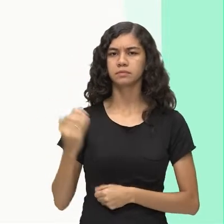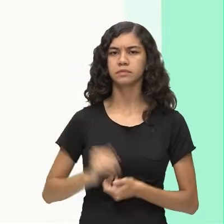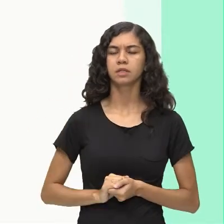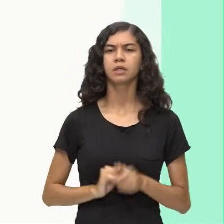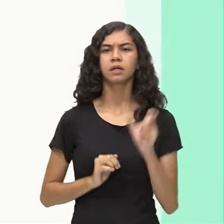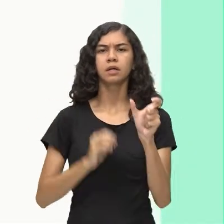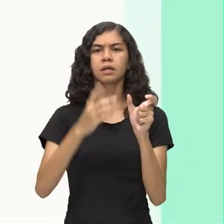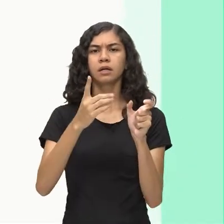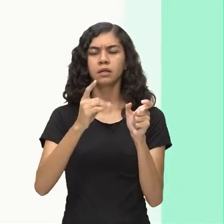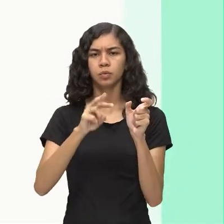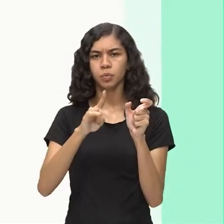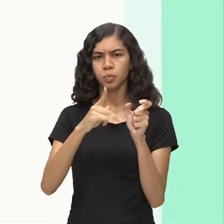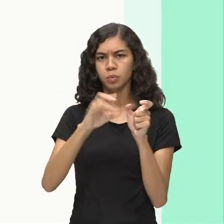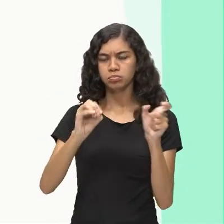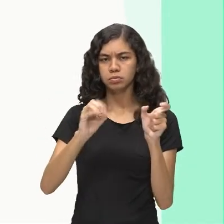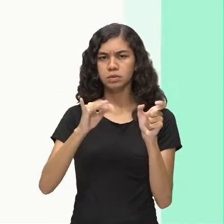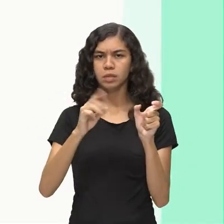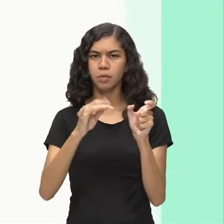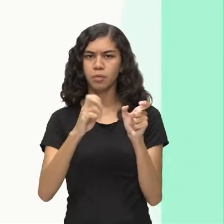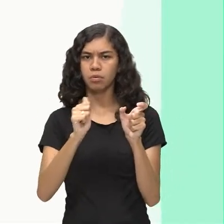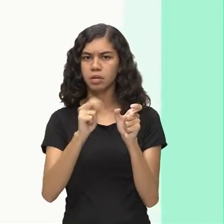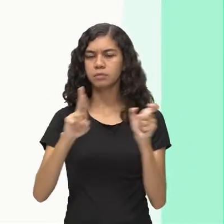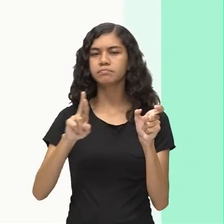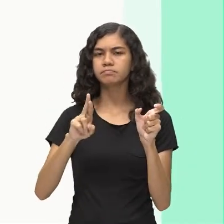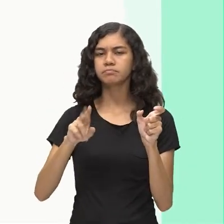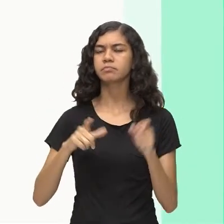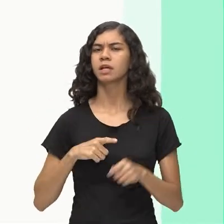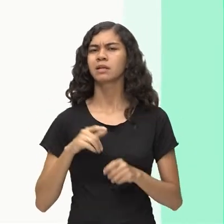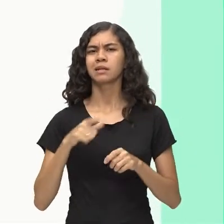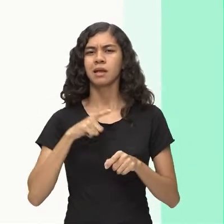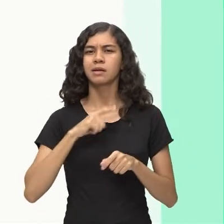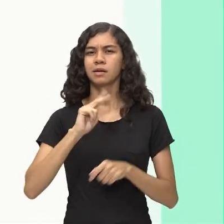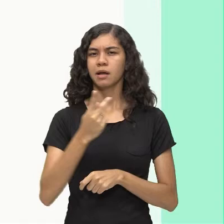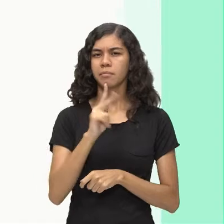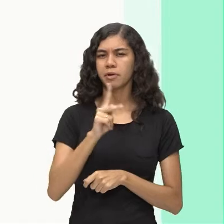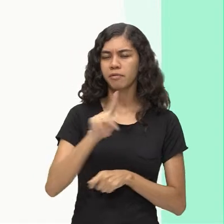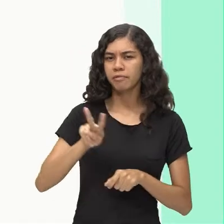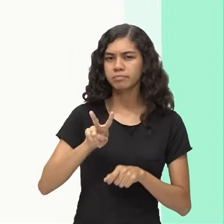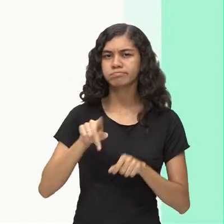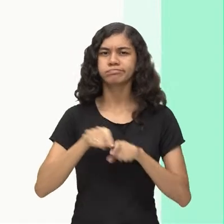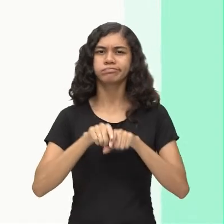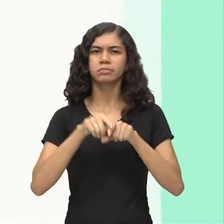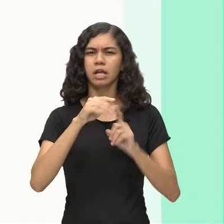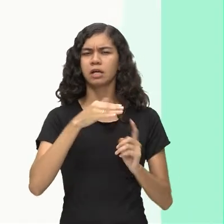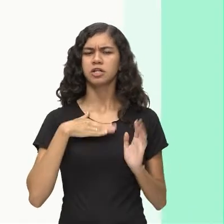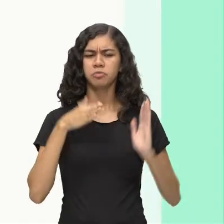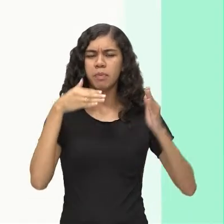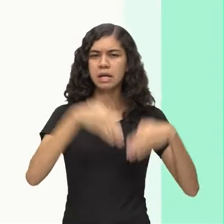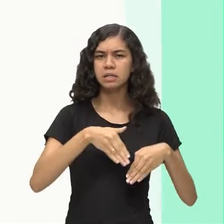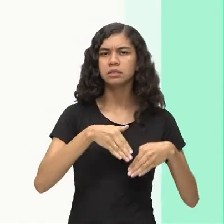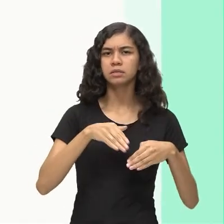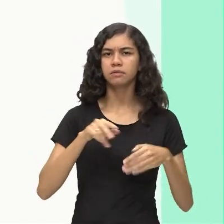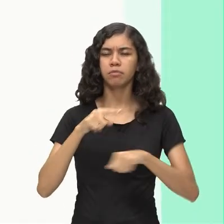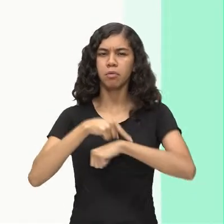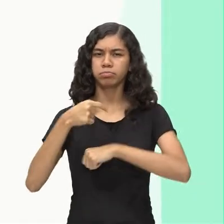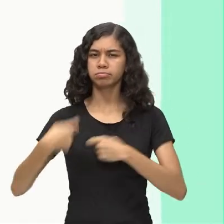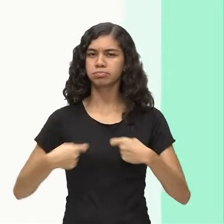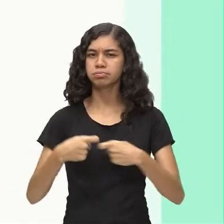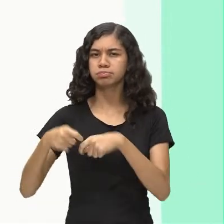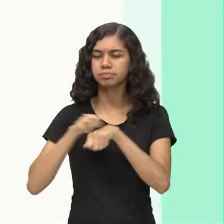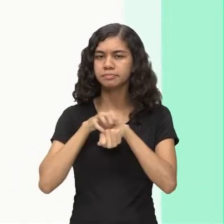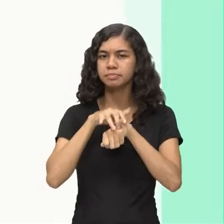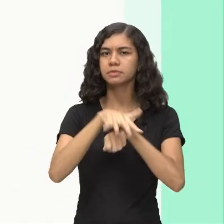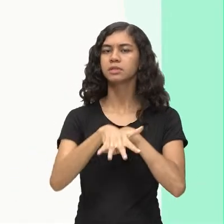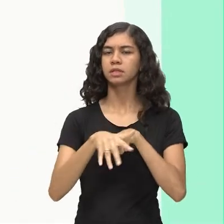de HPV, né? Então, tem HPVs que são específicos ali transmitidos via sexual e são responsáveis por 80%